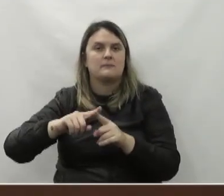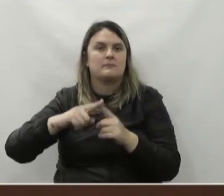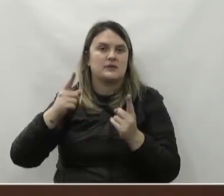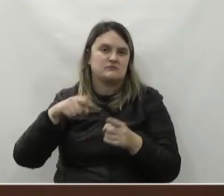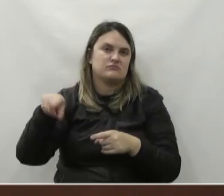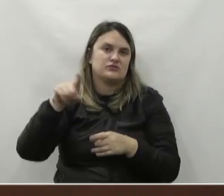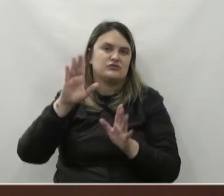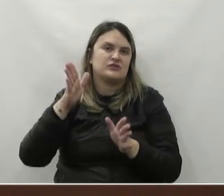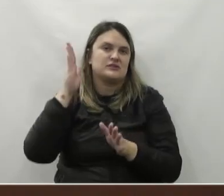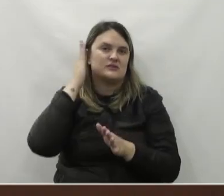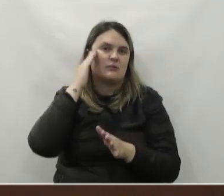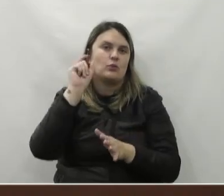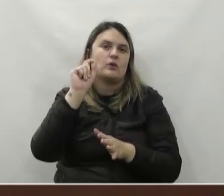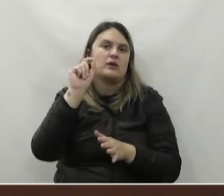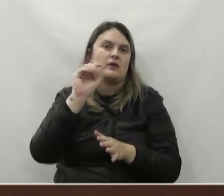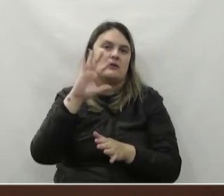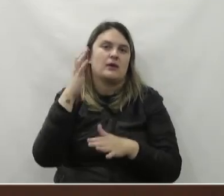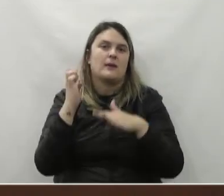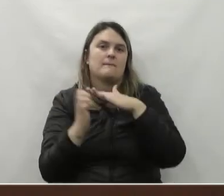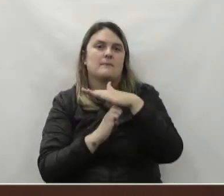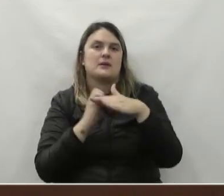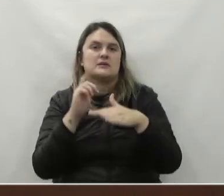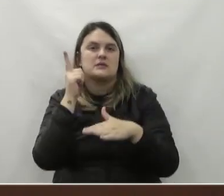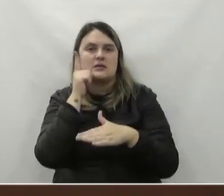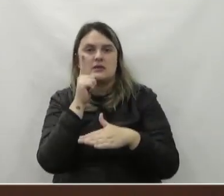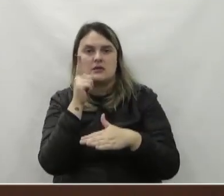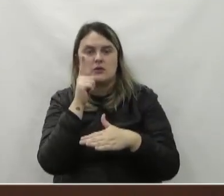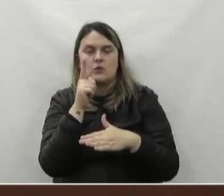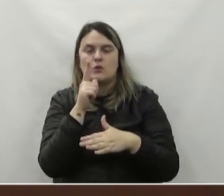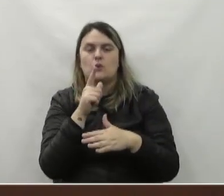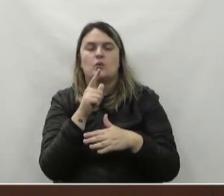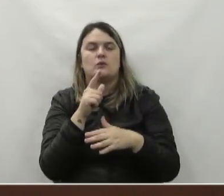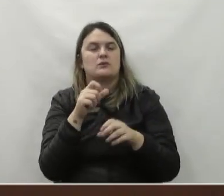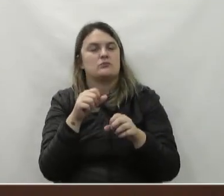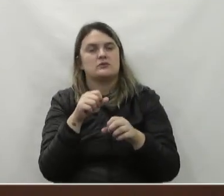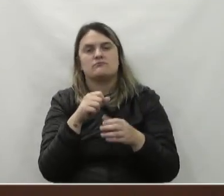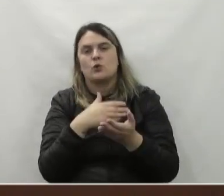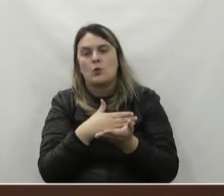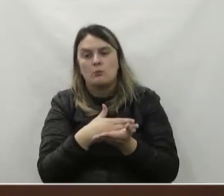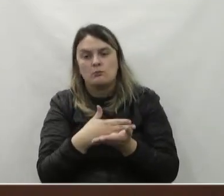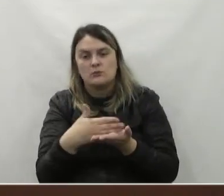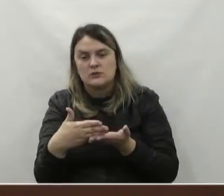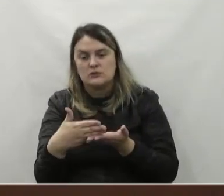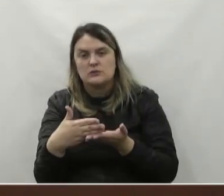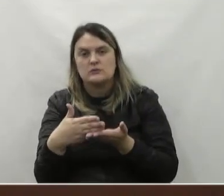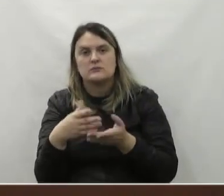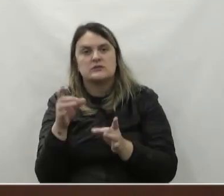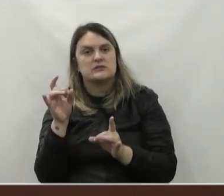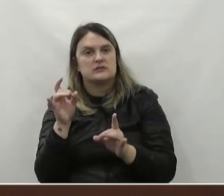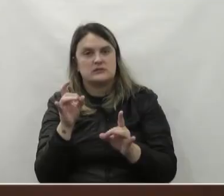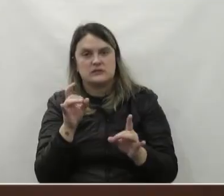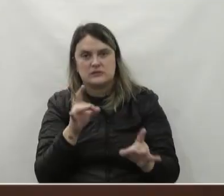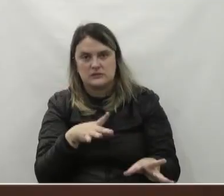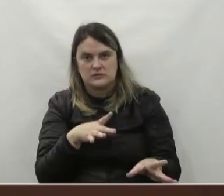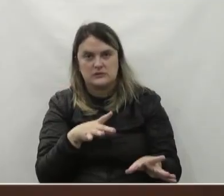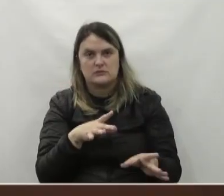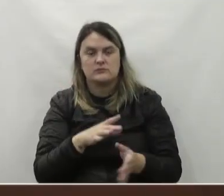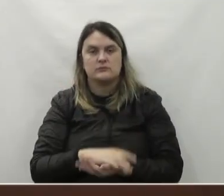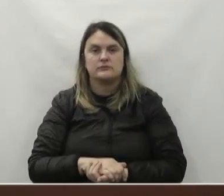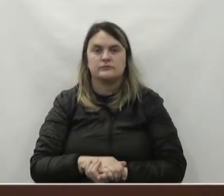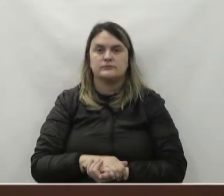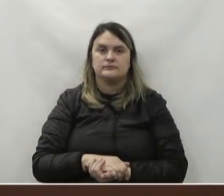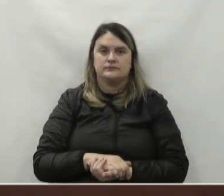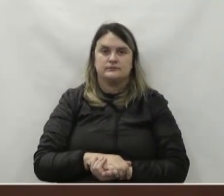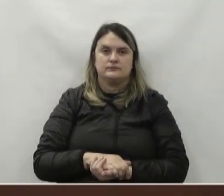nós sabemos o que aconteceu, a empresa vencedora acabou começando os trabalhos lá pelo bairro São Cristóvão e